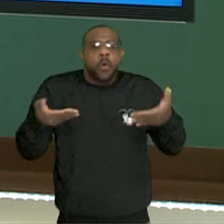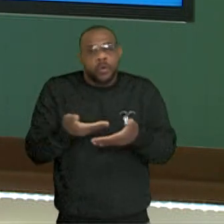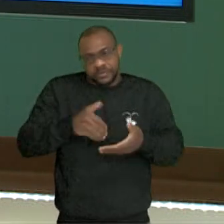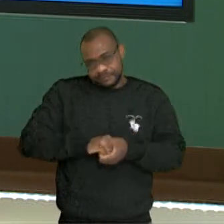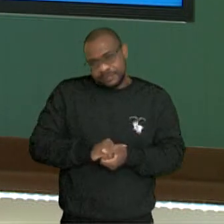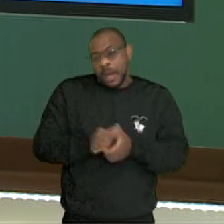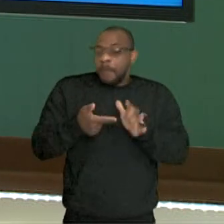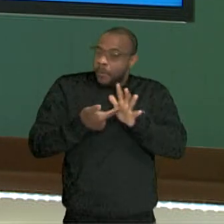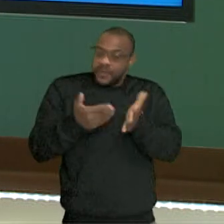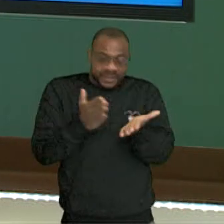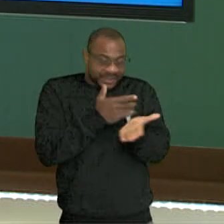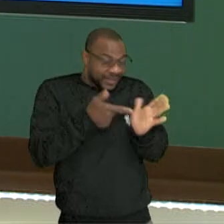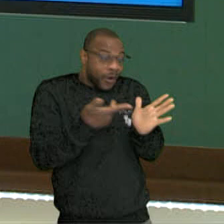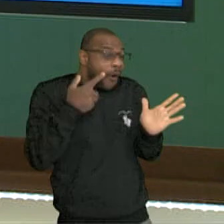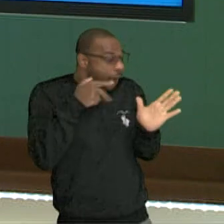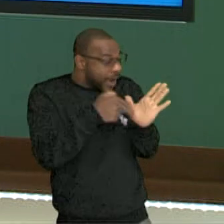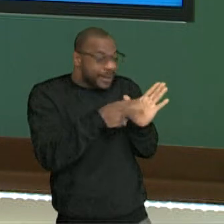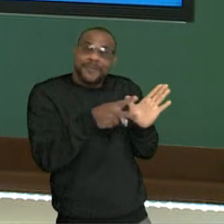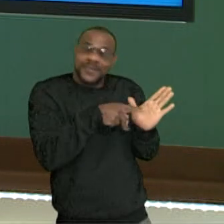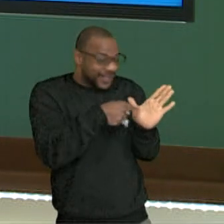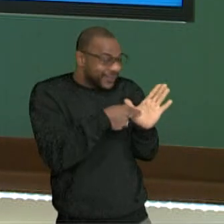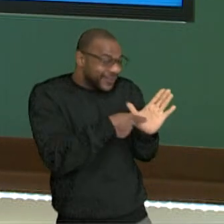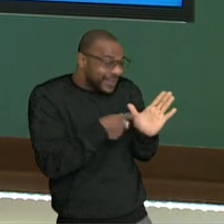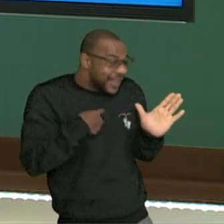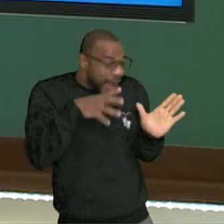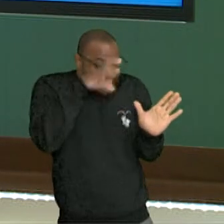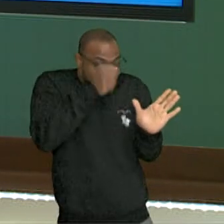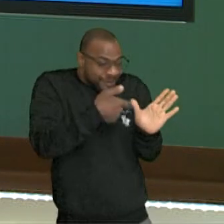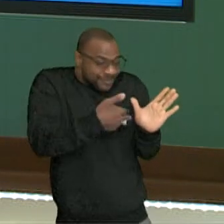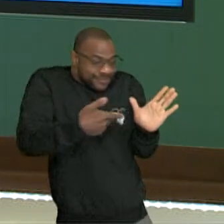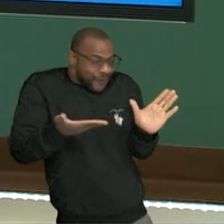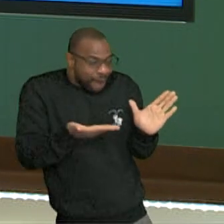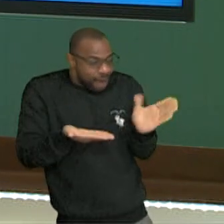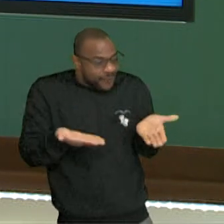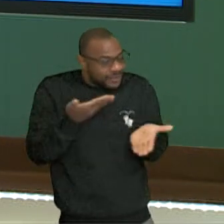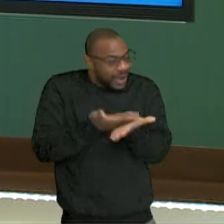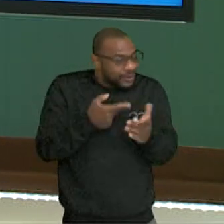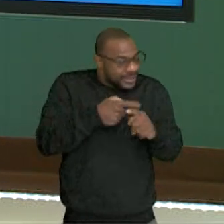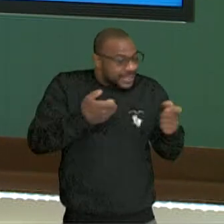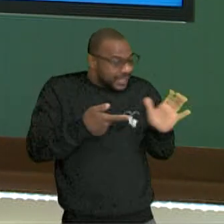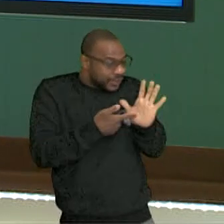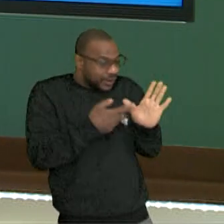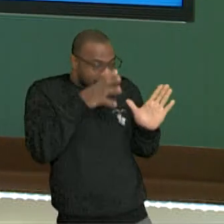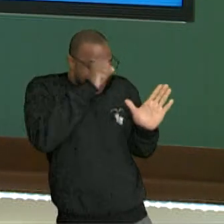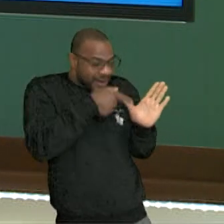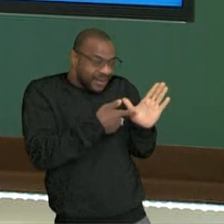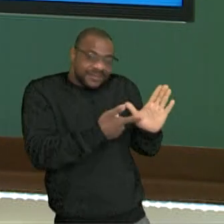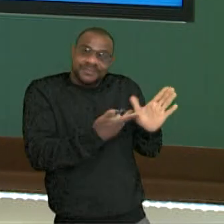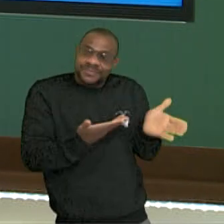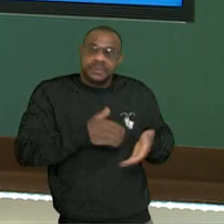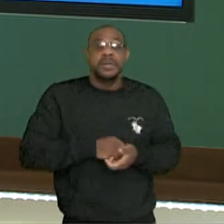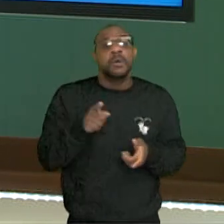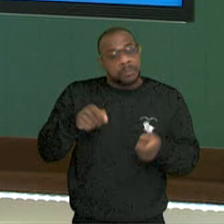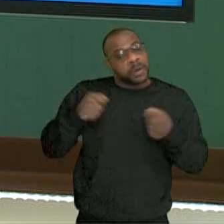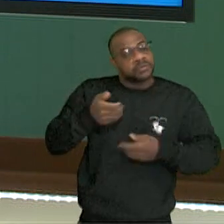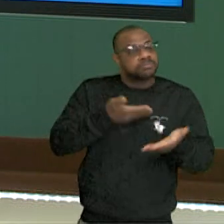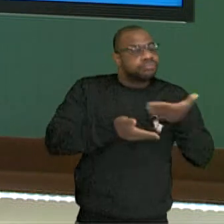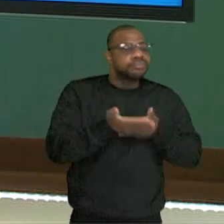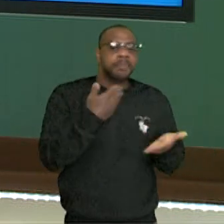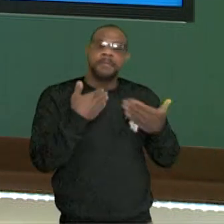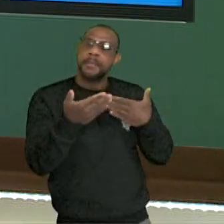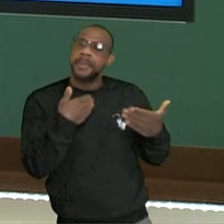caderno. Olha, professor, quanta coisa legal que eu estou aprendendo. E vocês vão poder